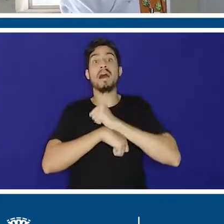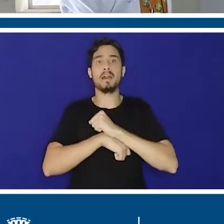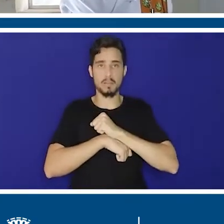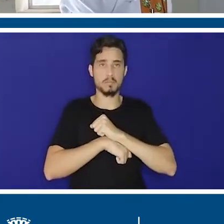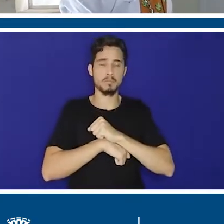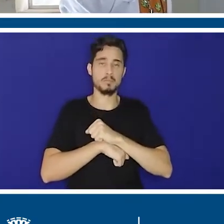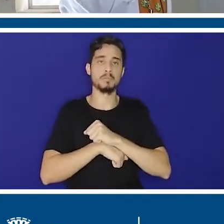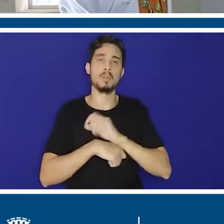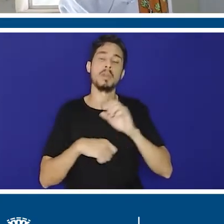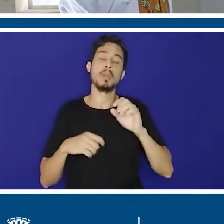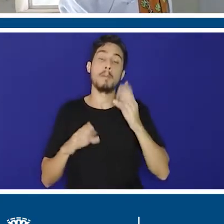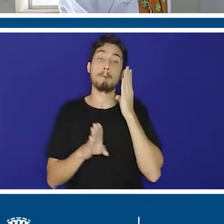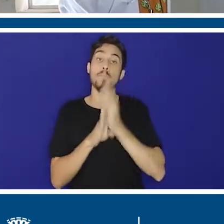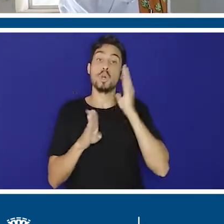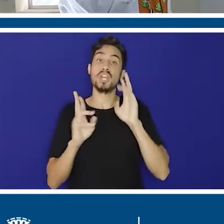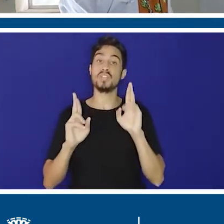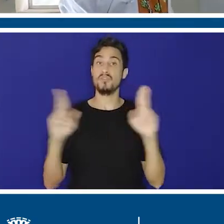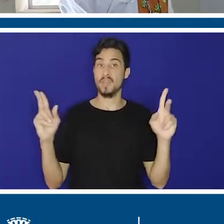E